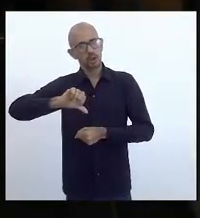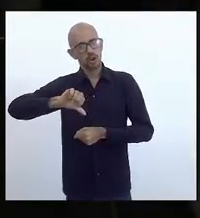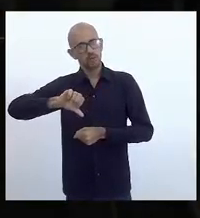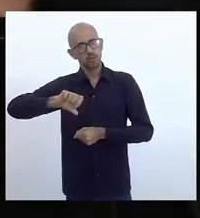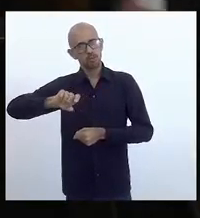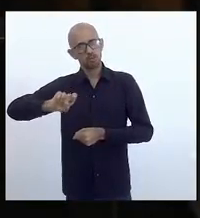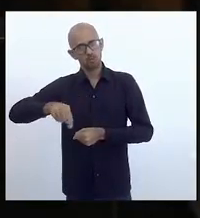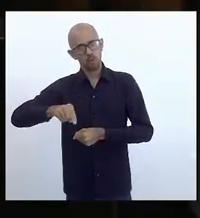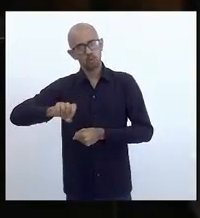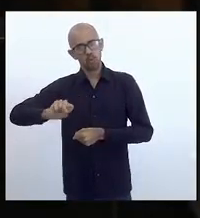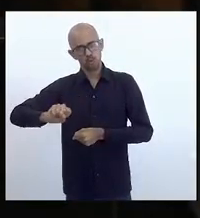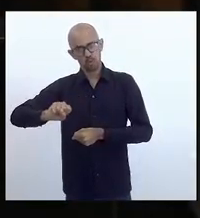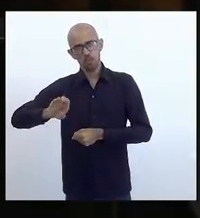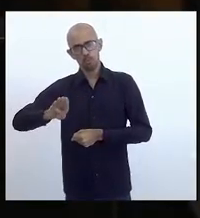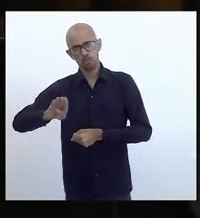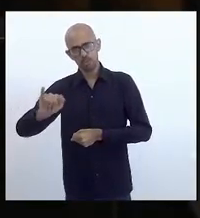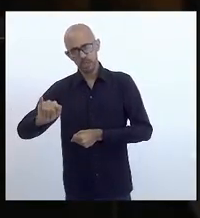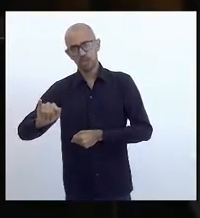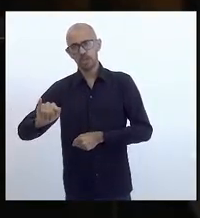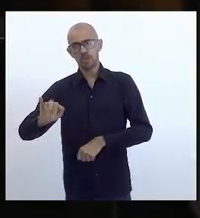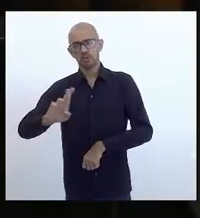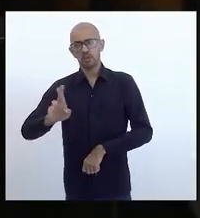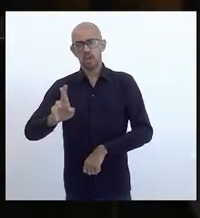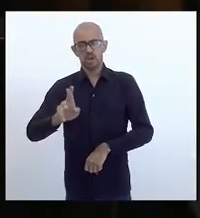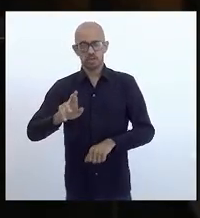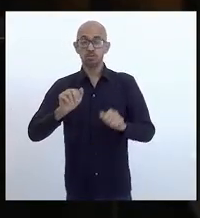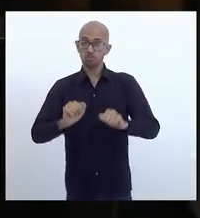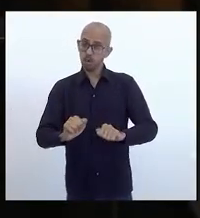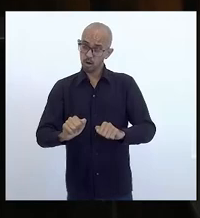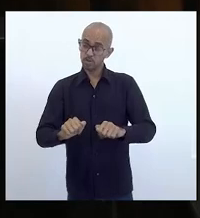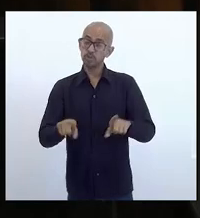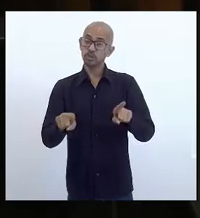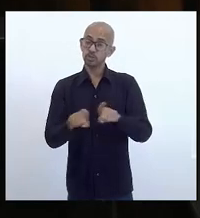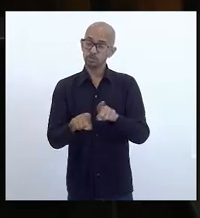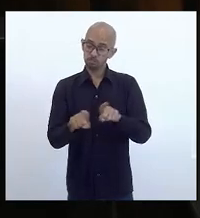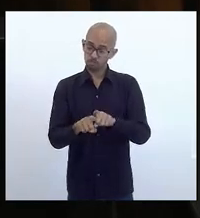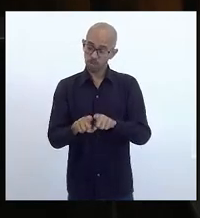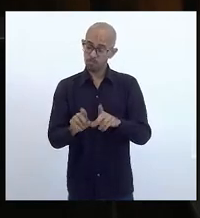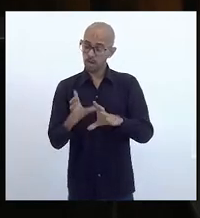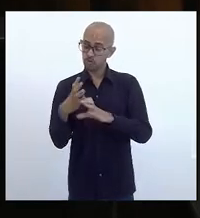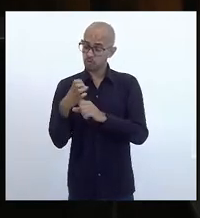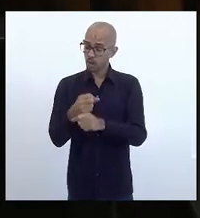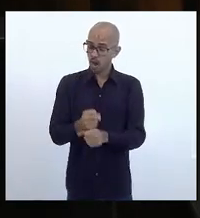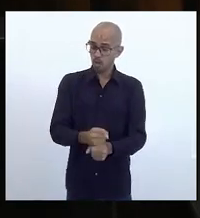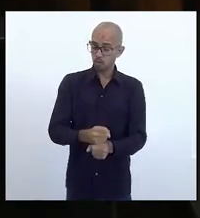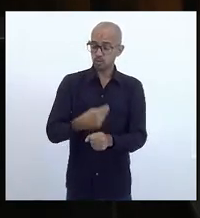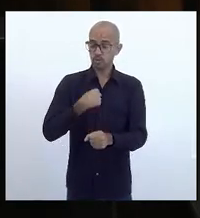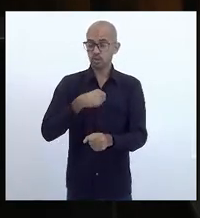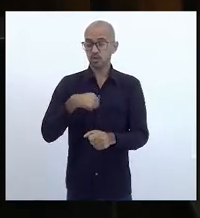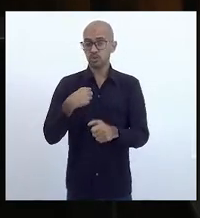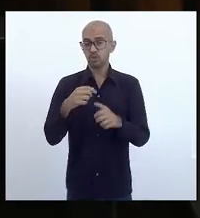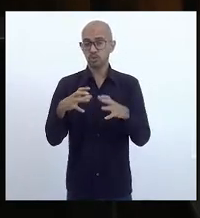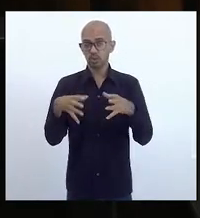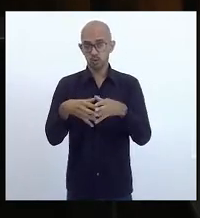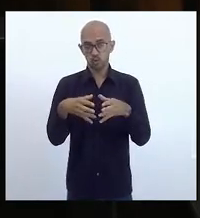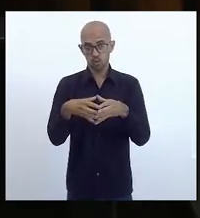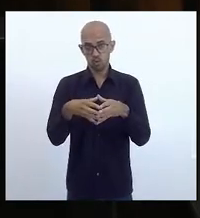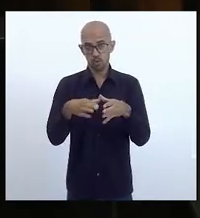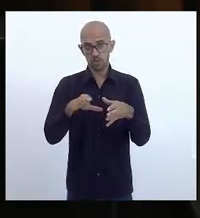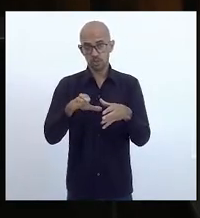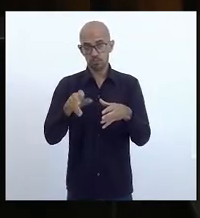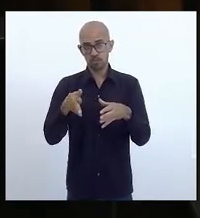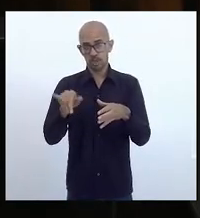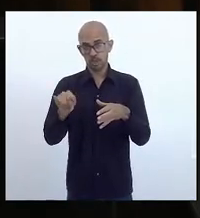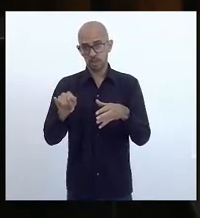19,8 bilhões poderá, pelas projeções que fizemos dentro da CPI, ser acrescida